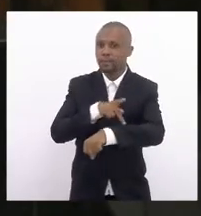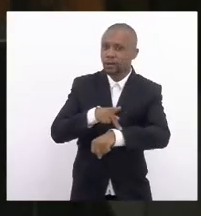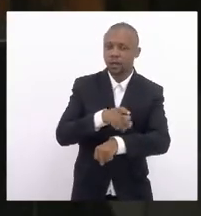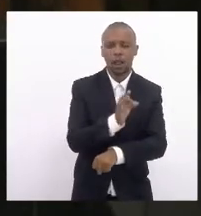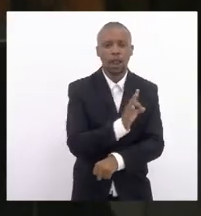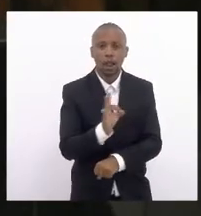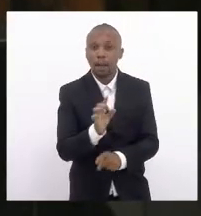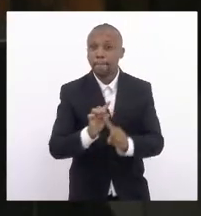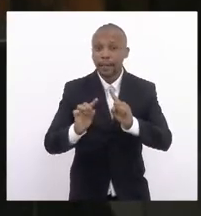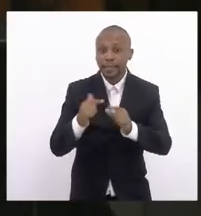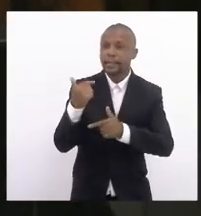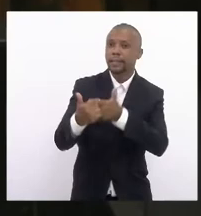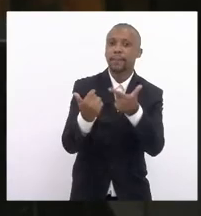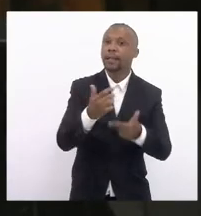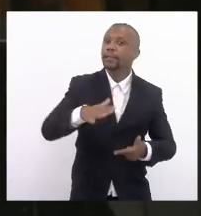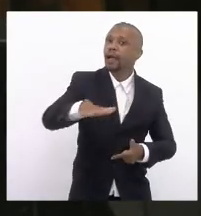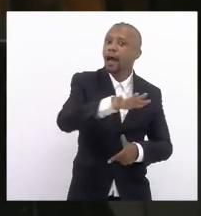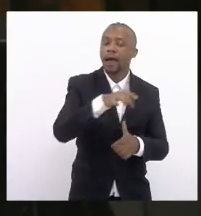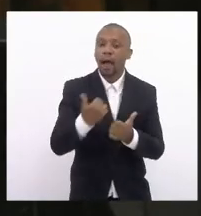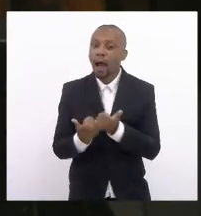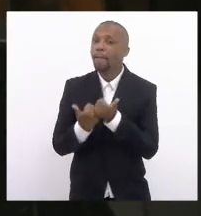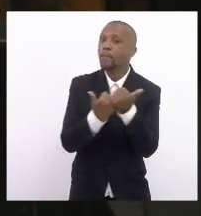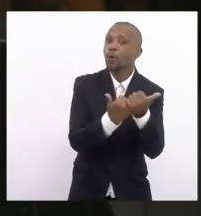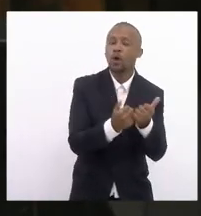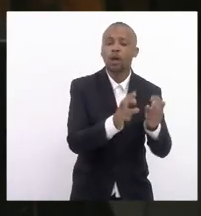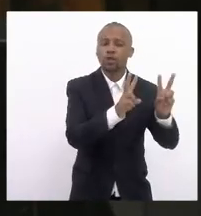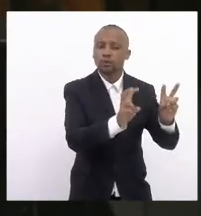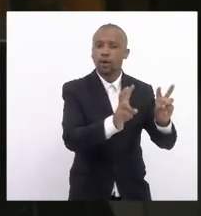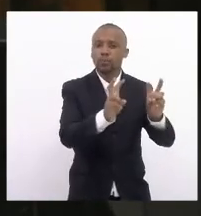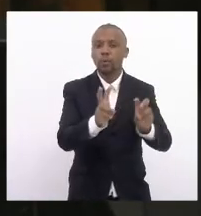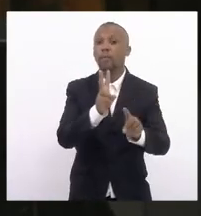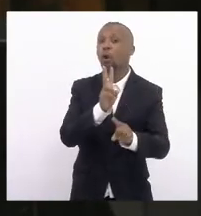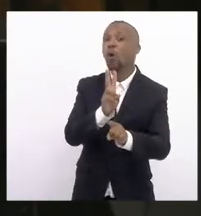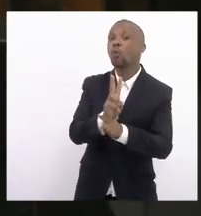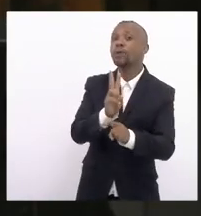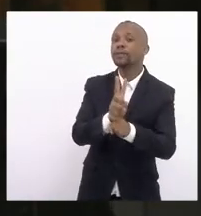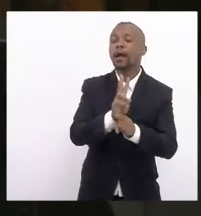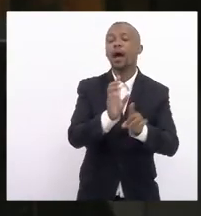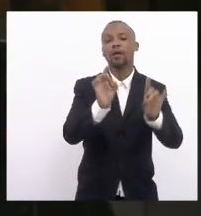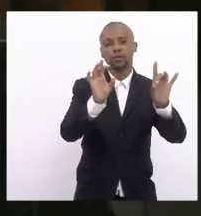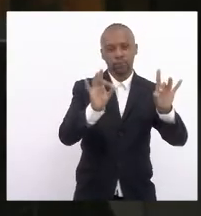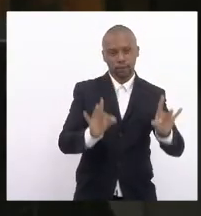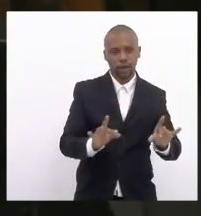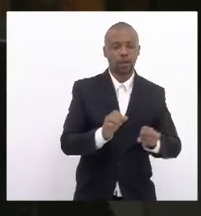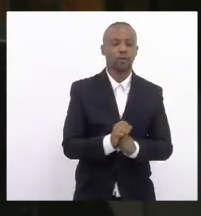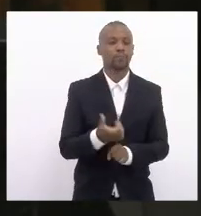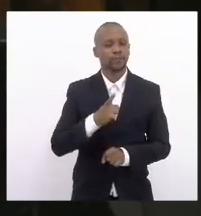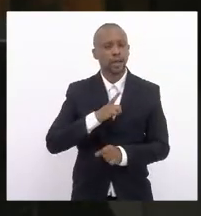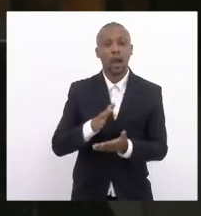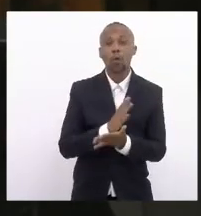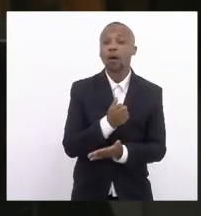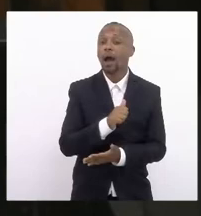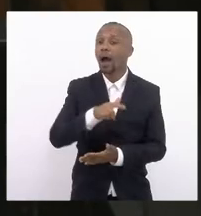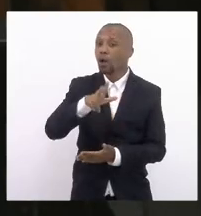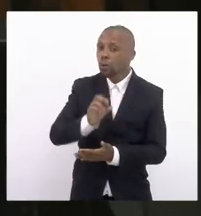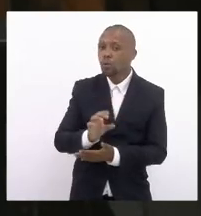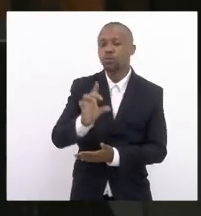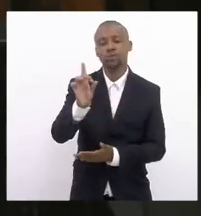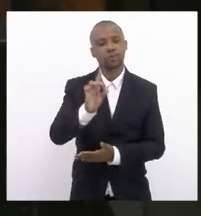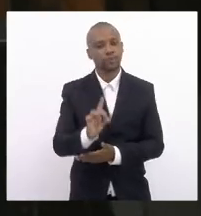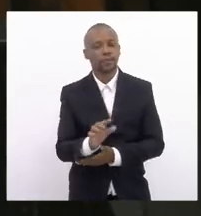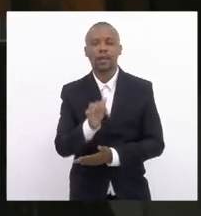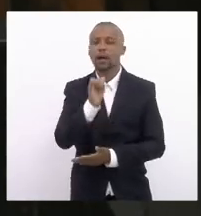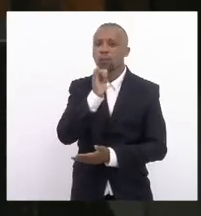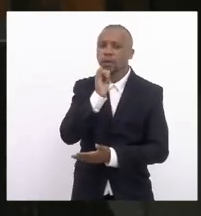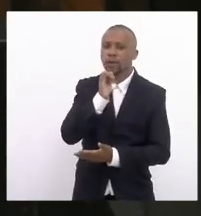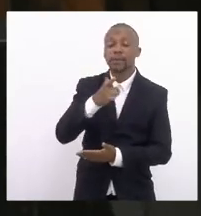atua no apoio, sobretudo relativo aos cuidados especiais. Tem alunos com deficiência que têm, por